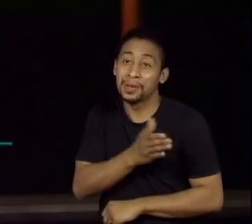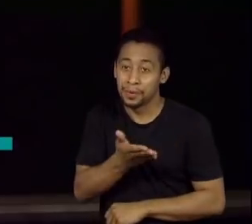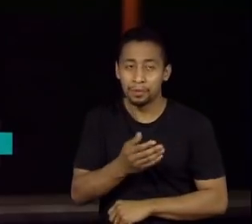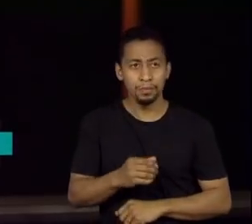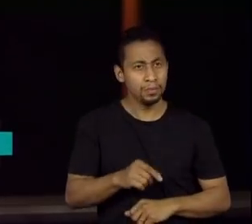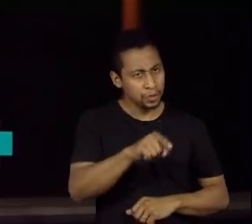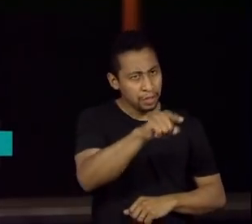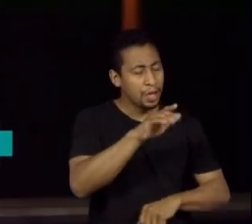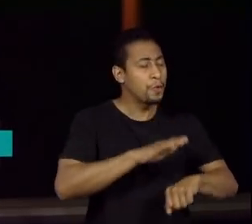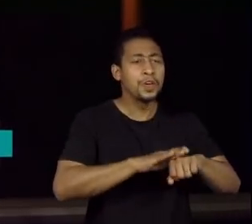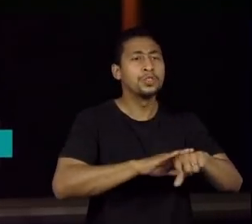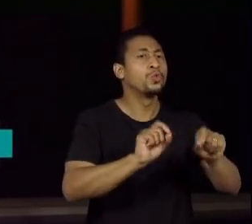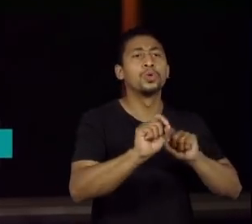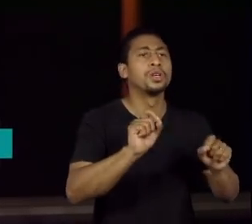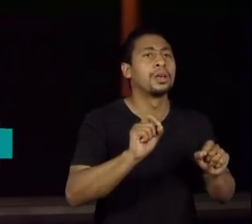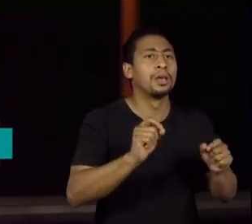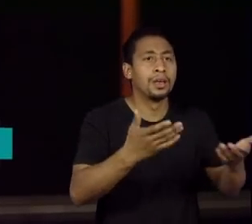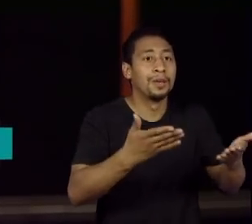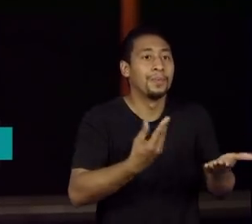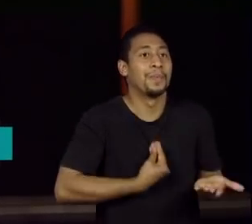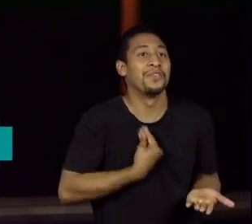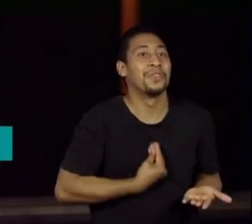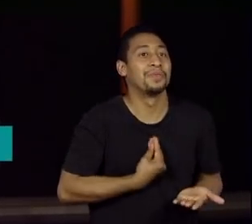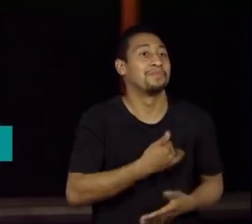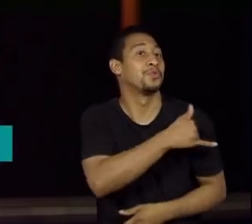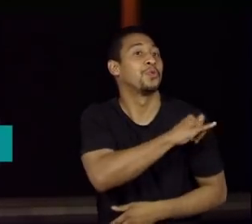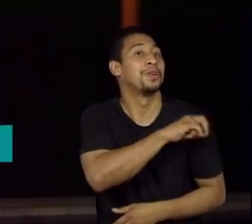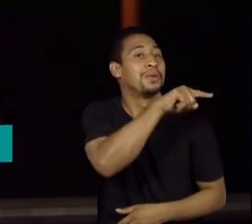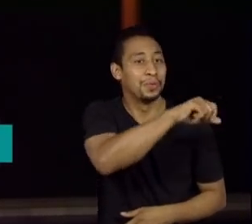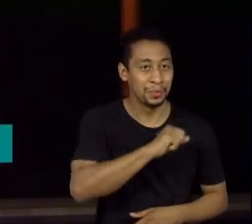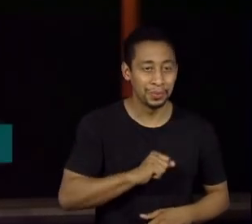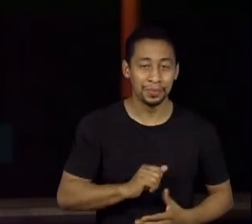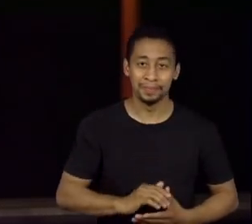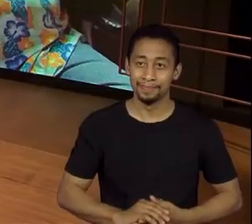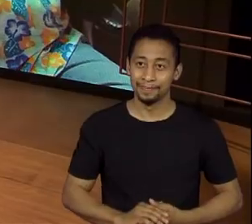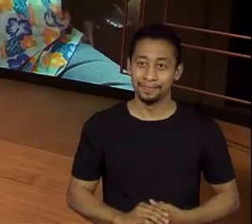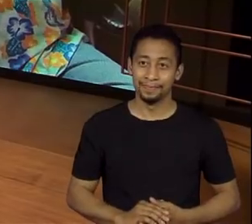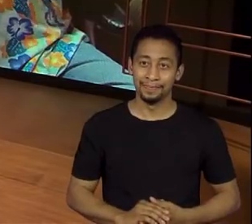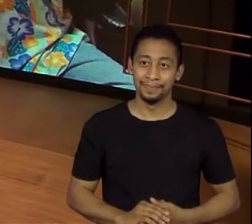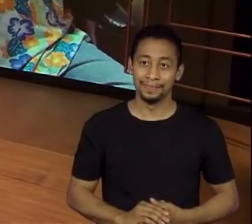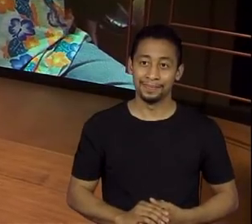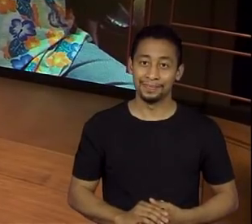para sobreviver na Cidade Maravilhosa naquela época?